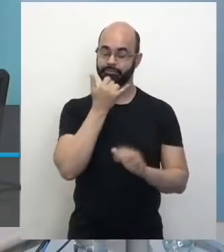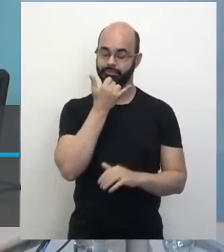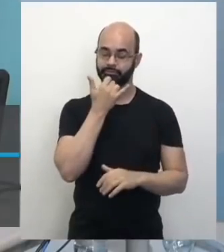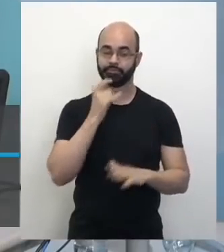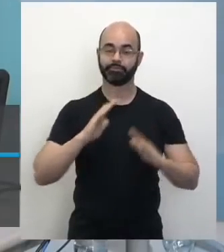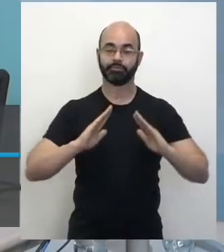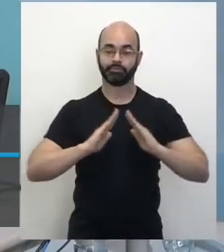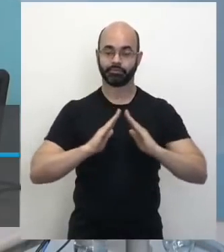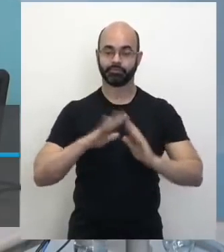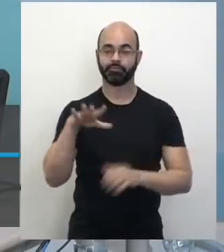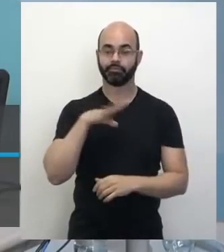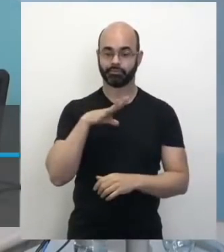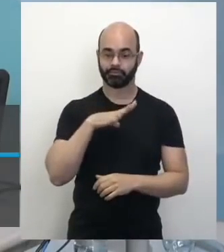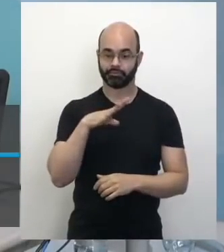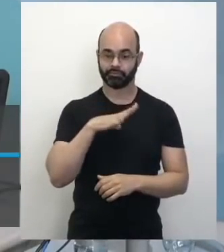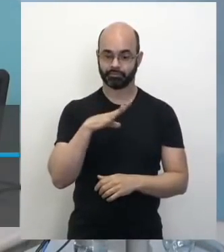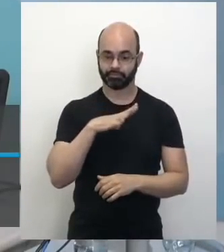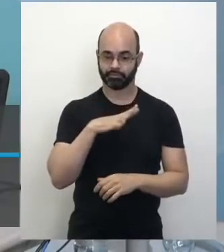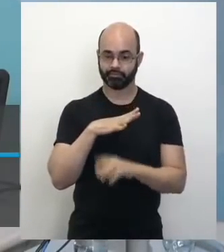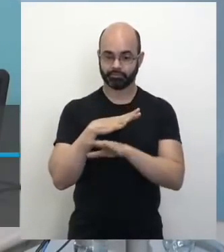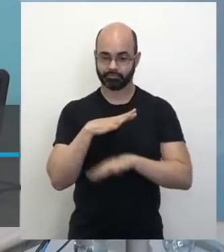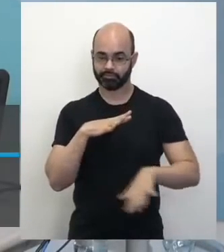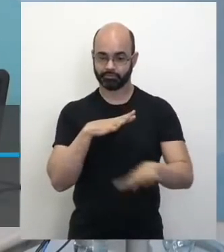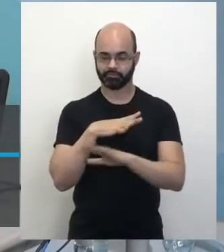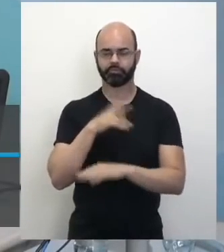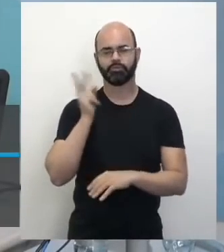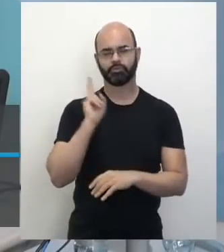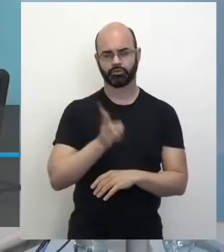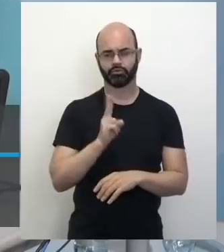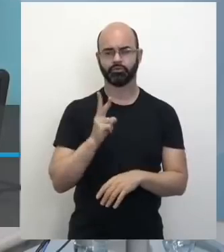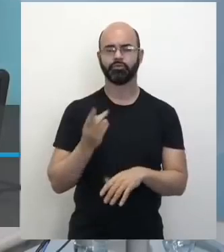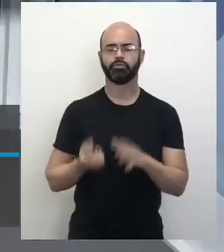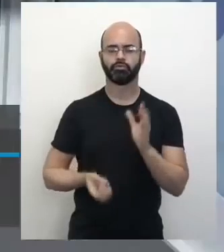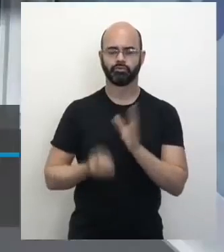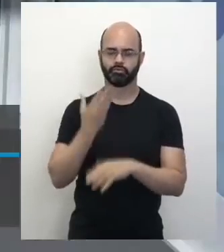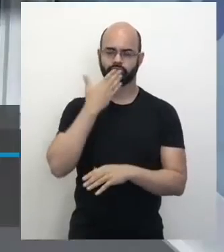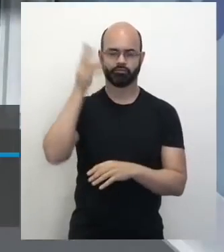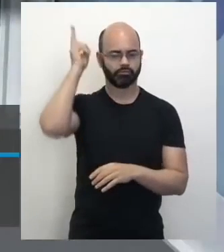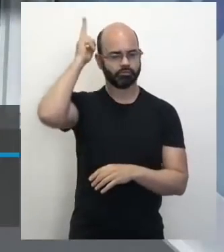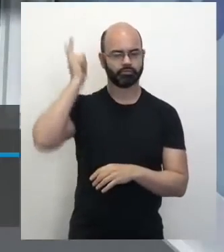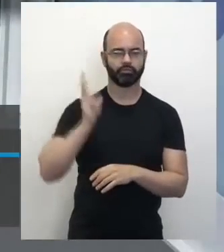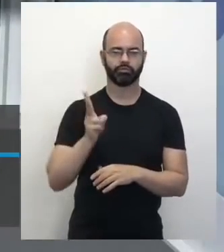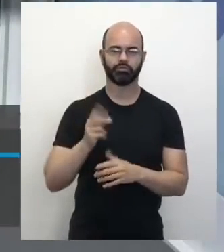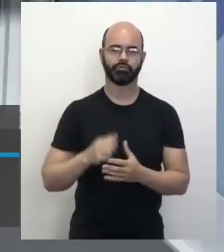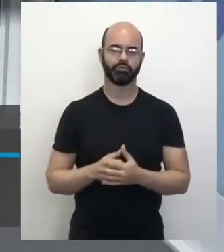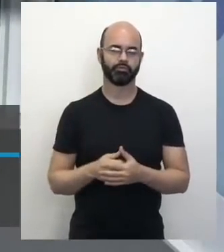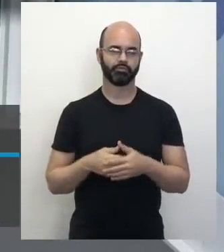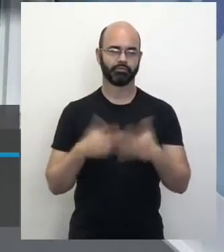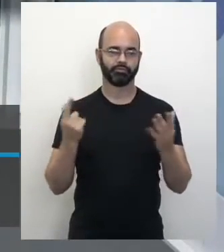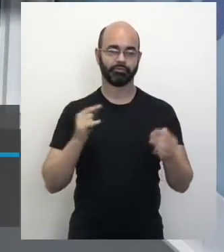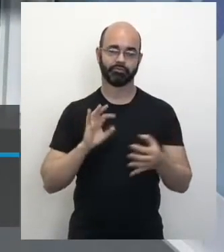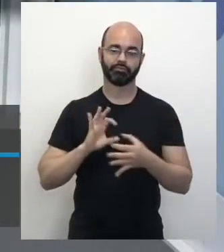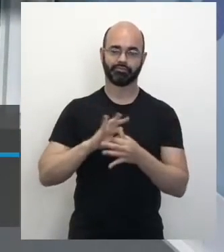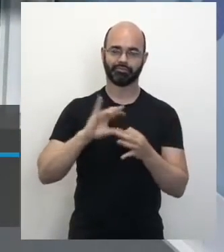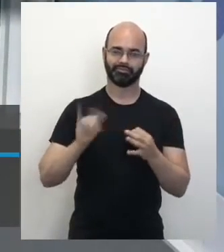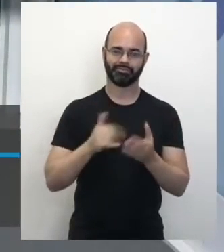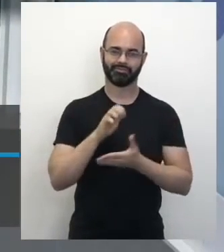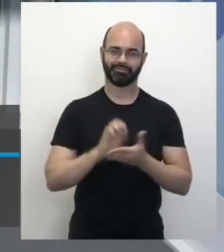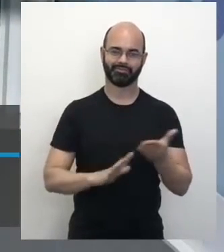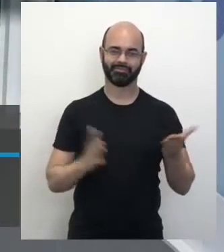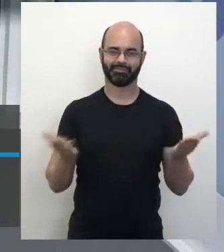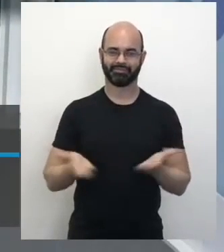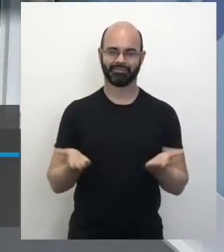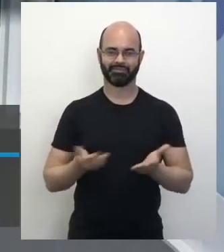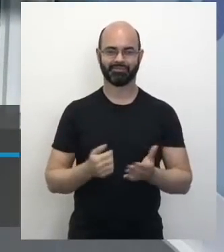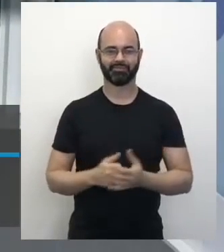continuam sendo povos originários da terra. Emenda na atividade agora, Carlos. Emenda na atividade. Vamos